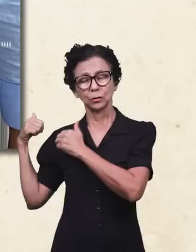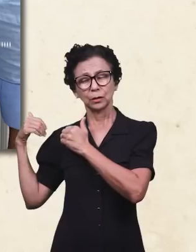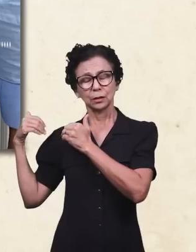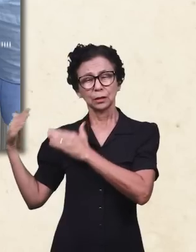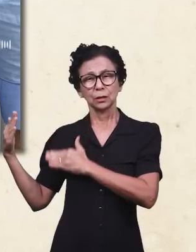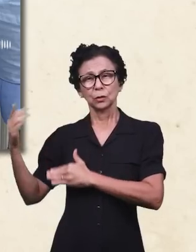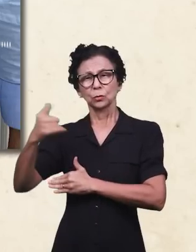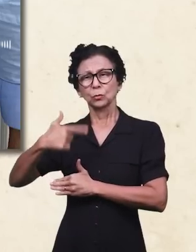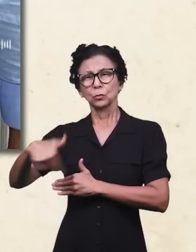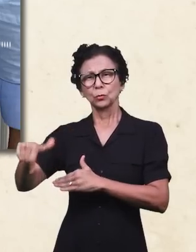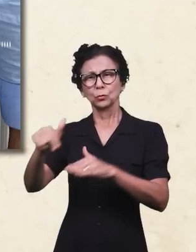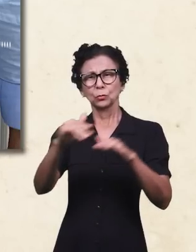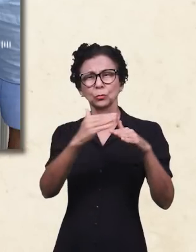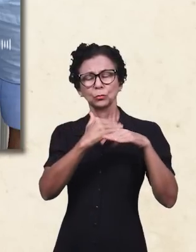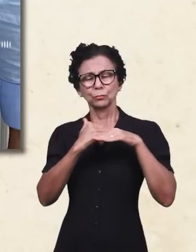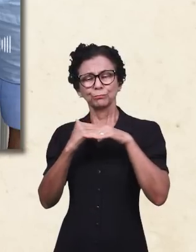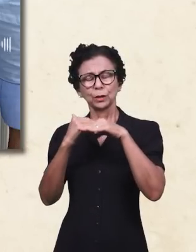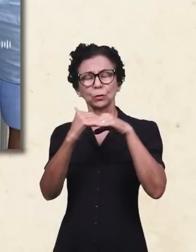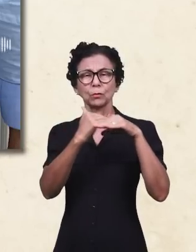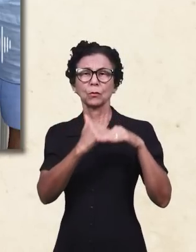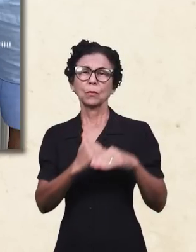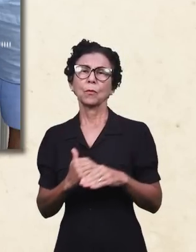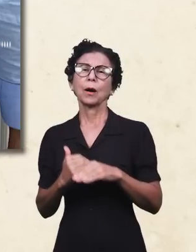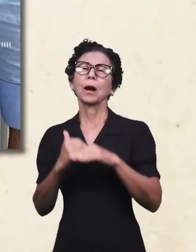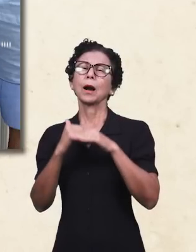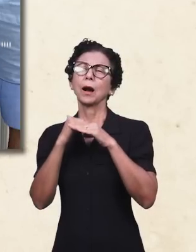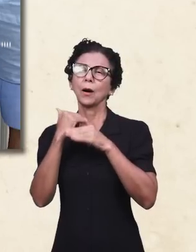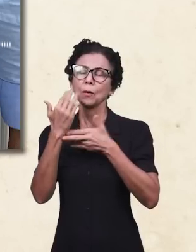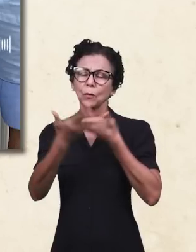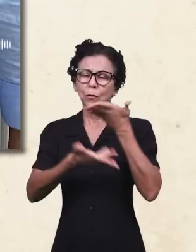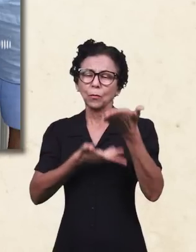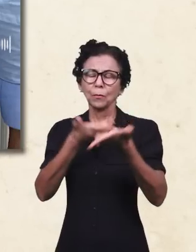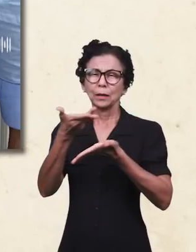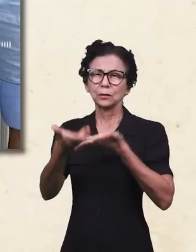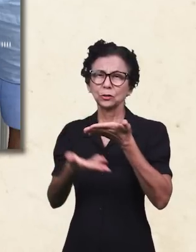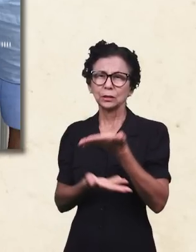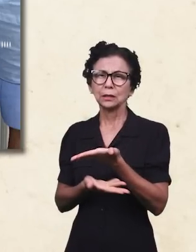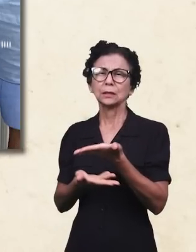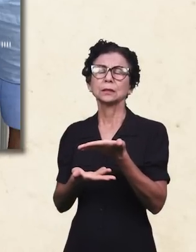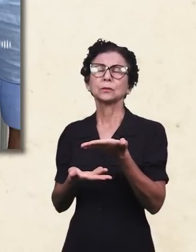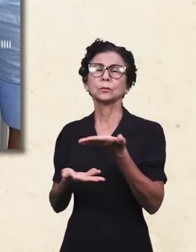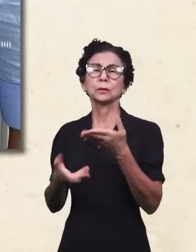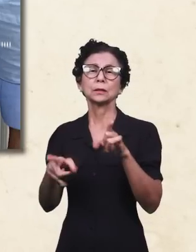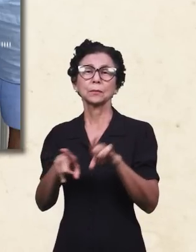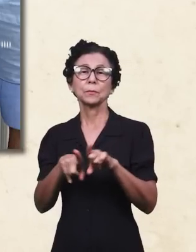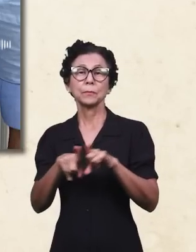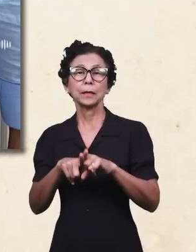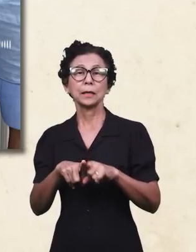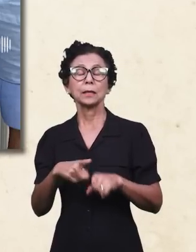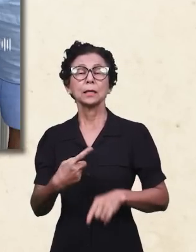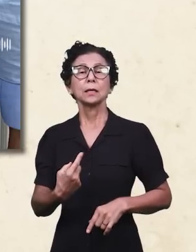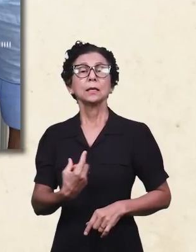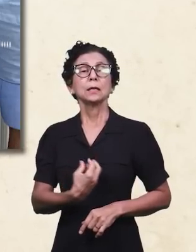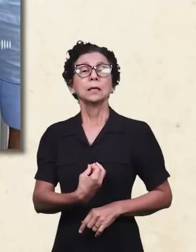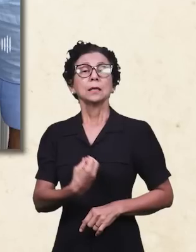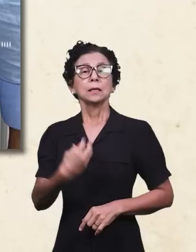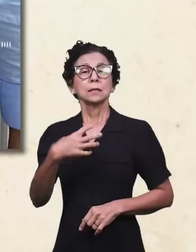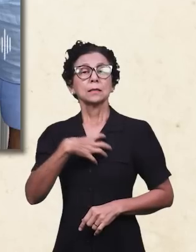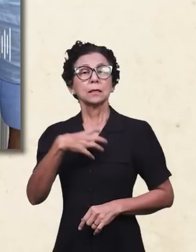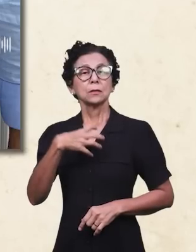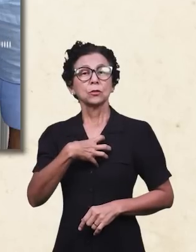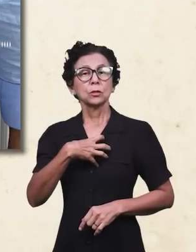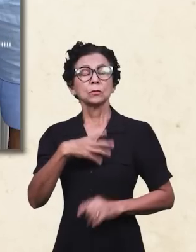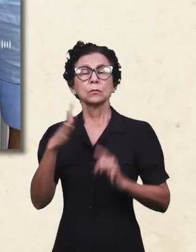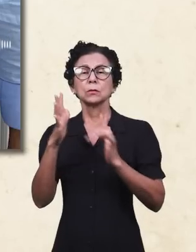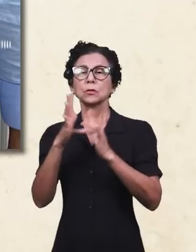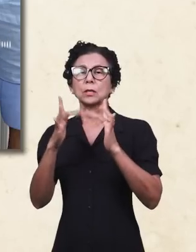no partir do pão, sentindo a presença de Jesus, mas também cientes de que somos a